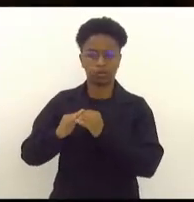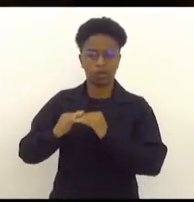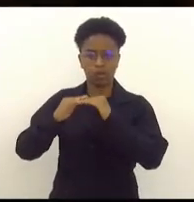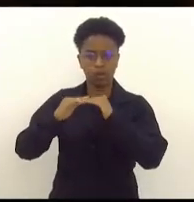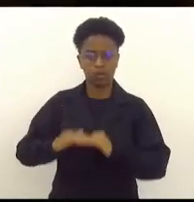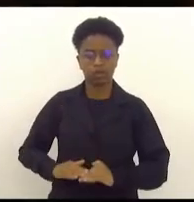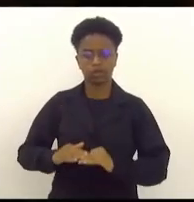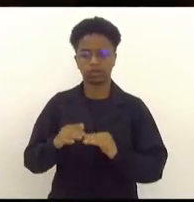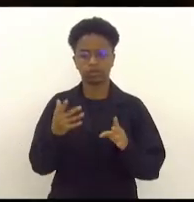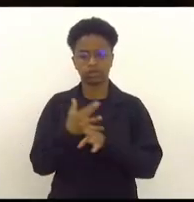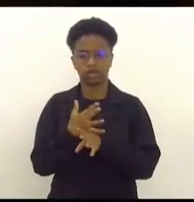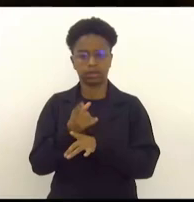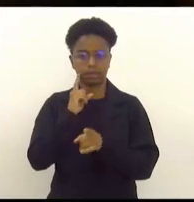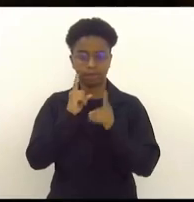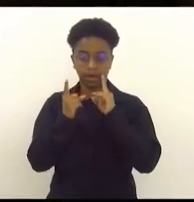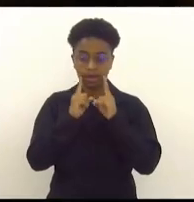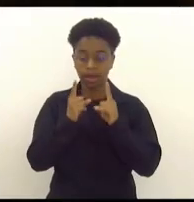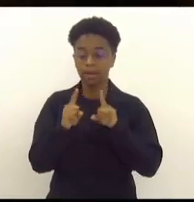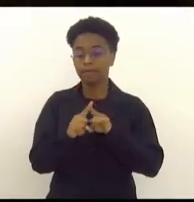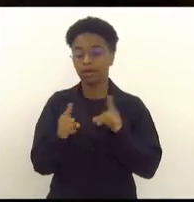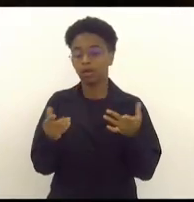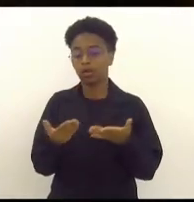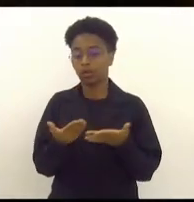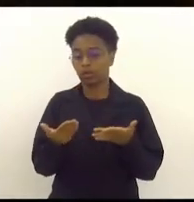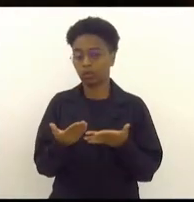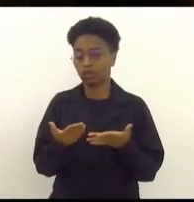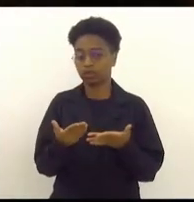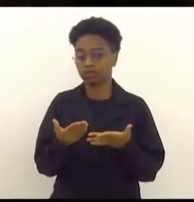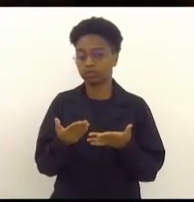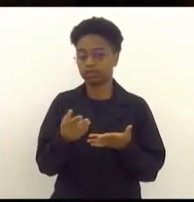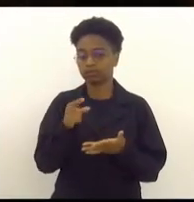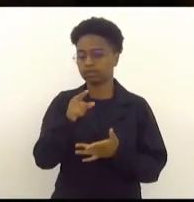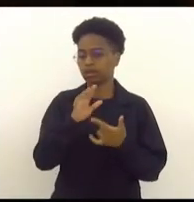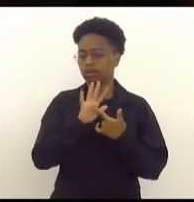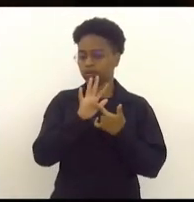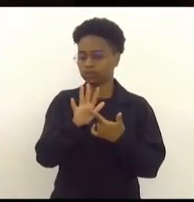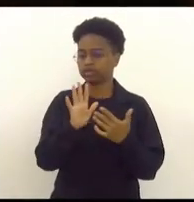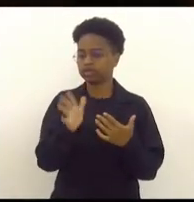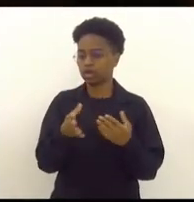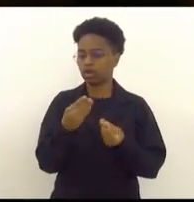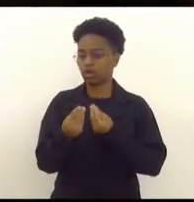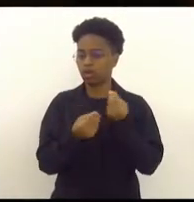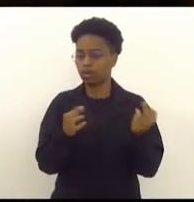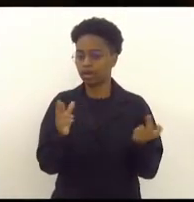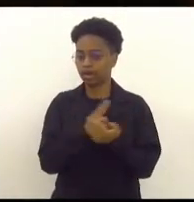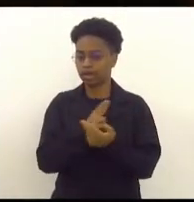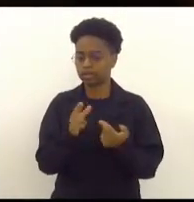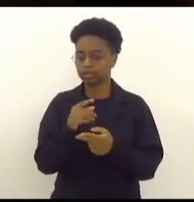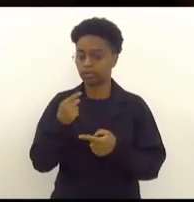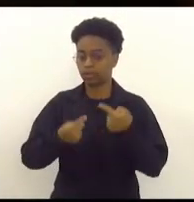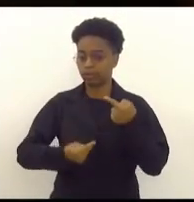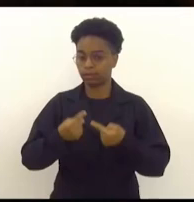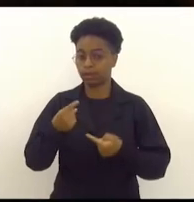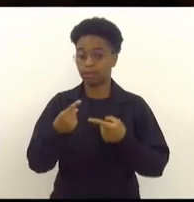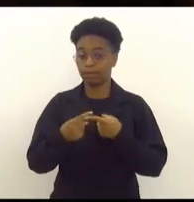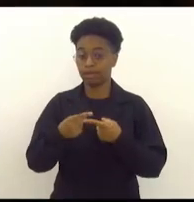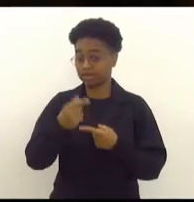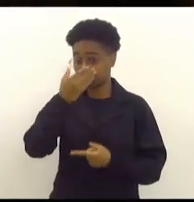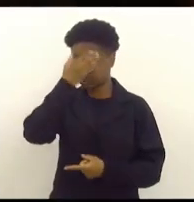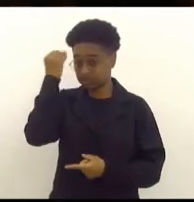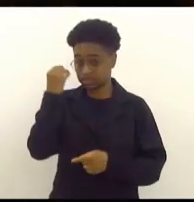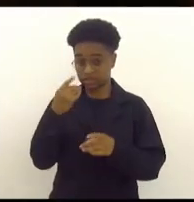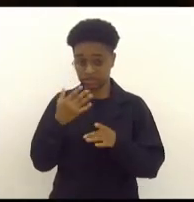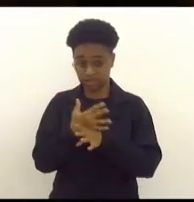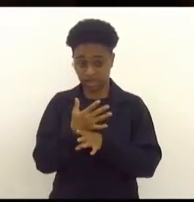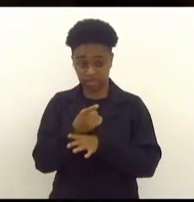a cidade de Maricá hoje vossa excelência já descortinou toda essa relação política que esqueceram que a cidade que